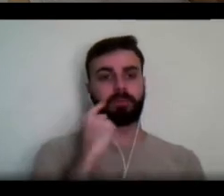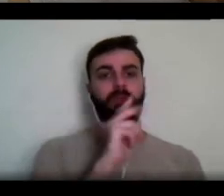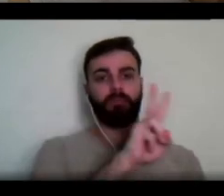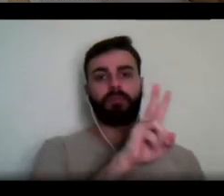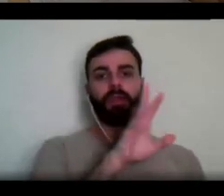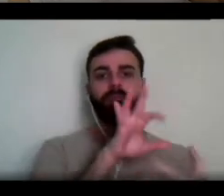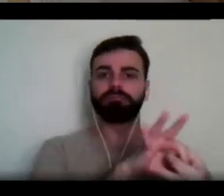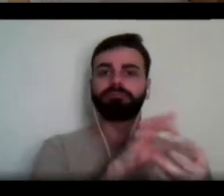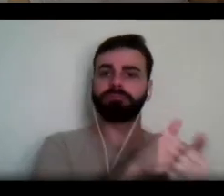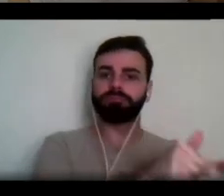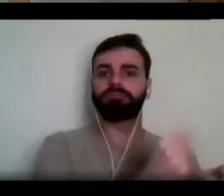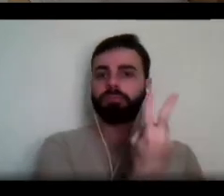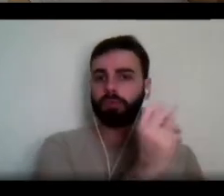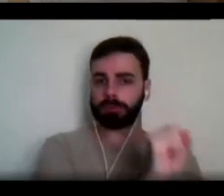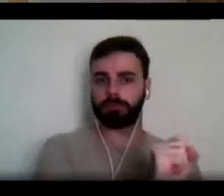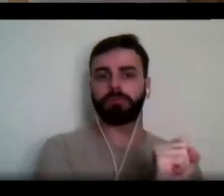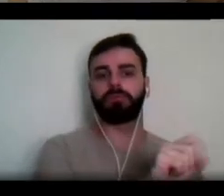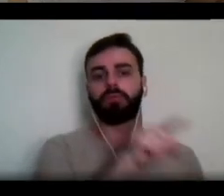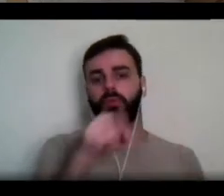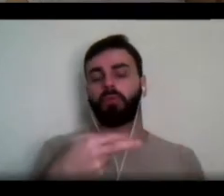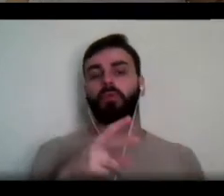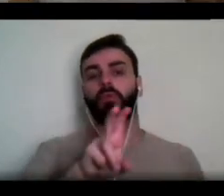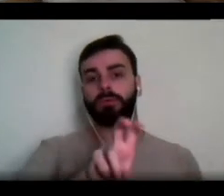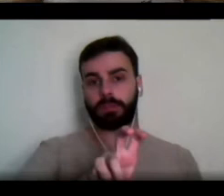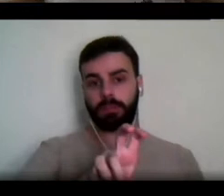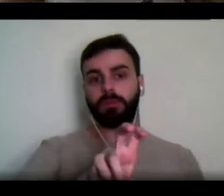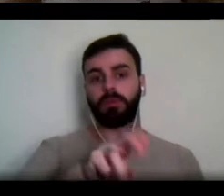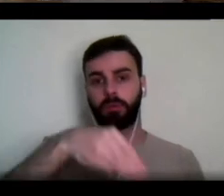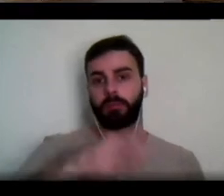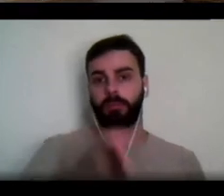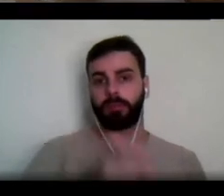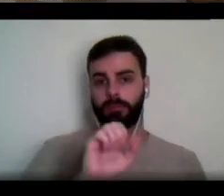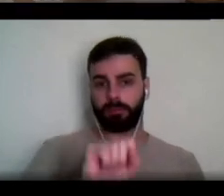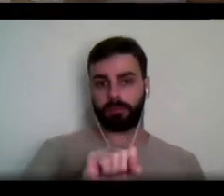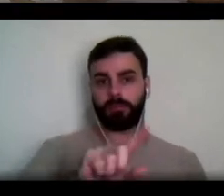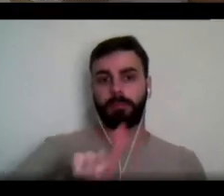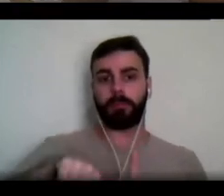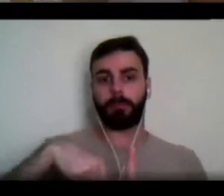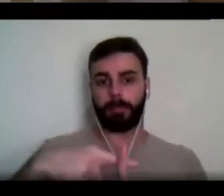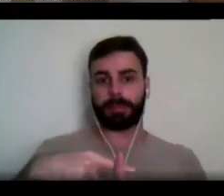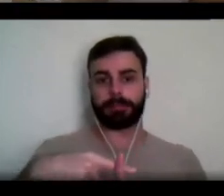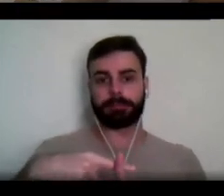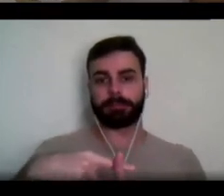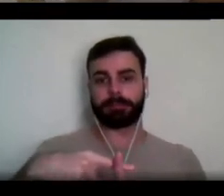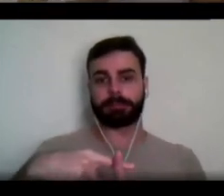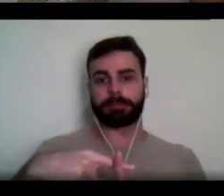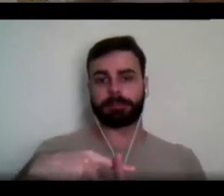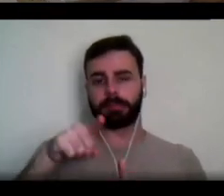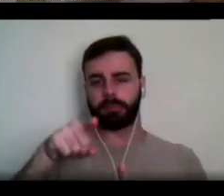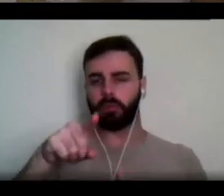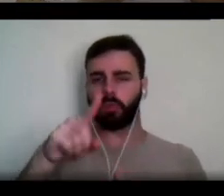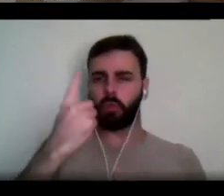é igual a 5 metros por segundo. Essa conta aqui vai dar 1,2